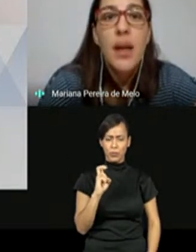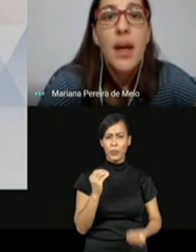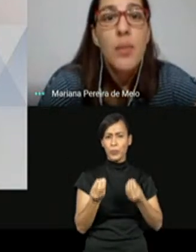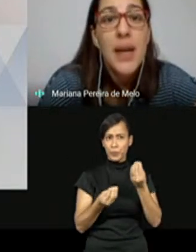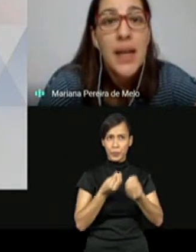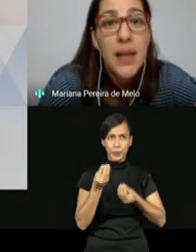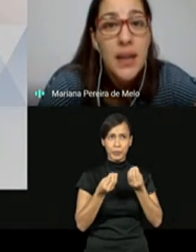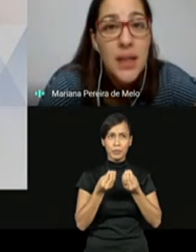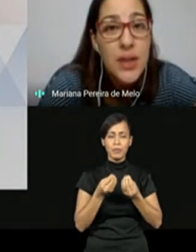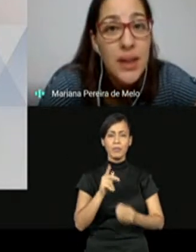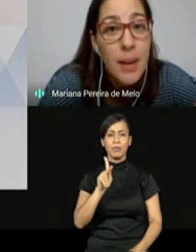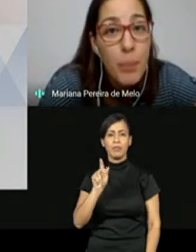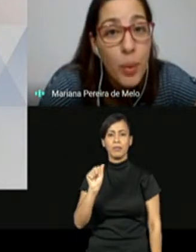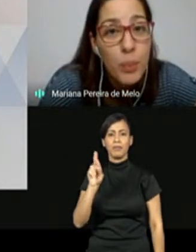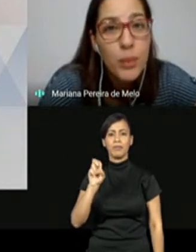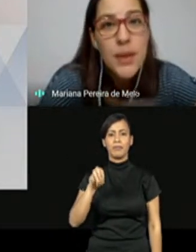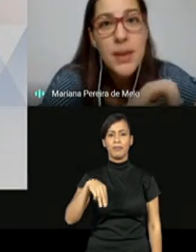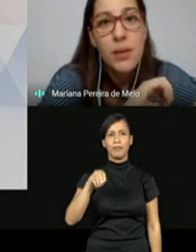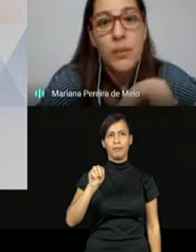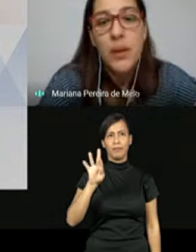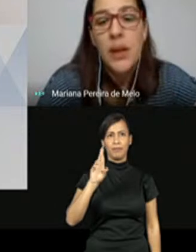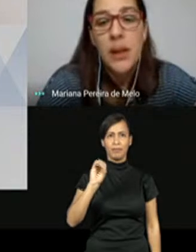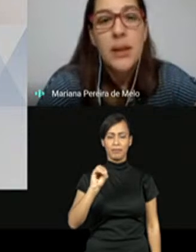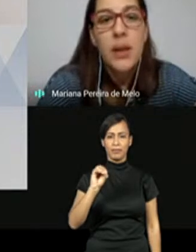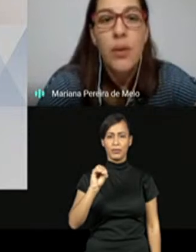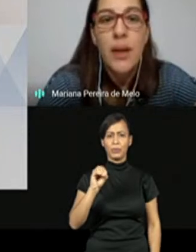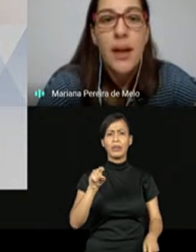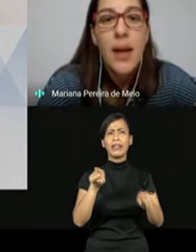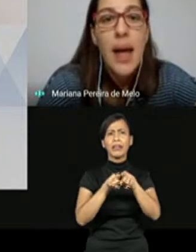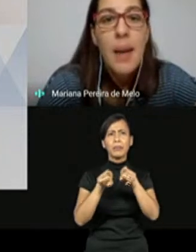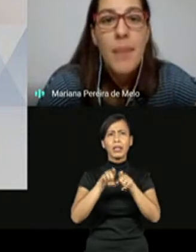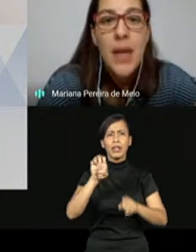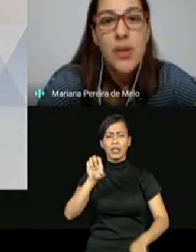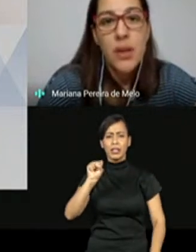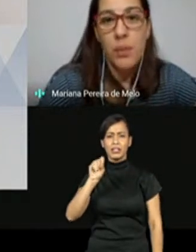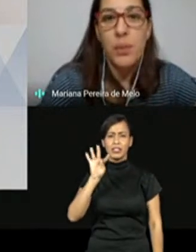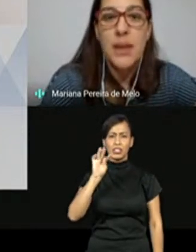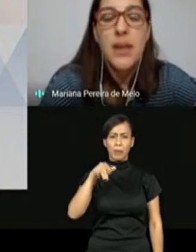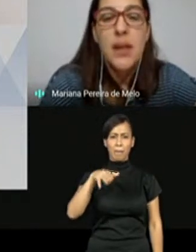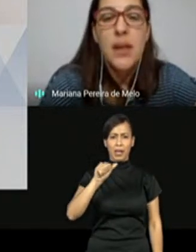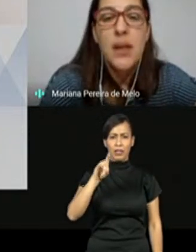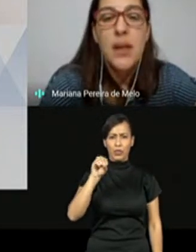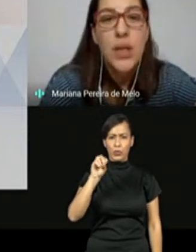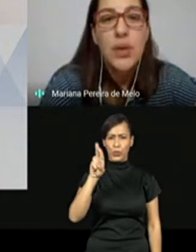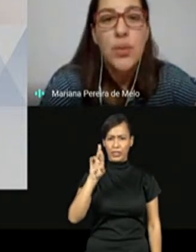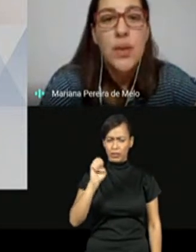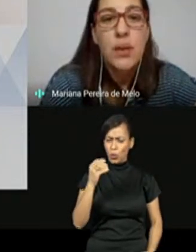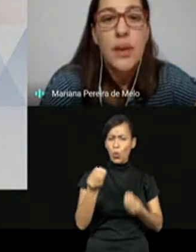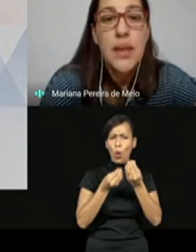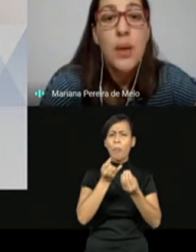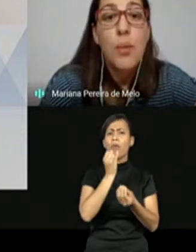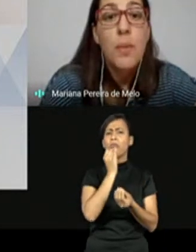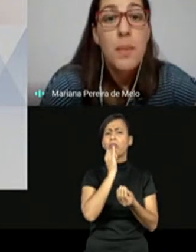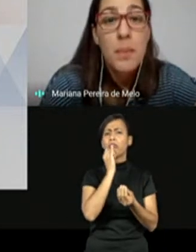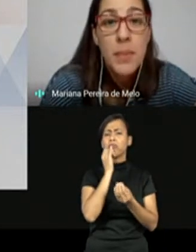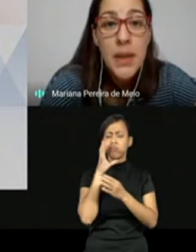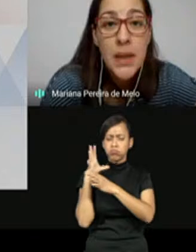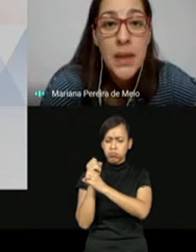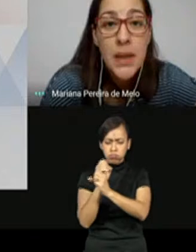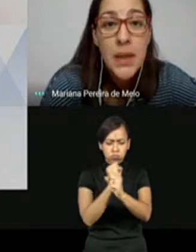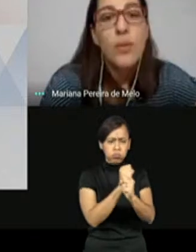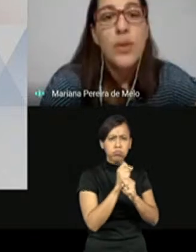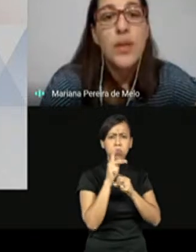descrever uma característica da população. Então, olha, a média da população, a gente usa a notação